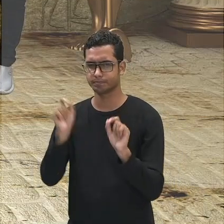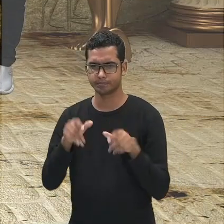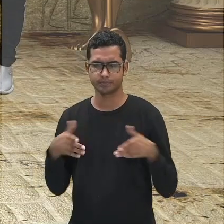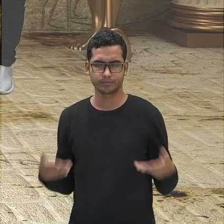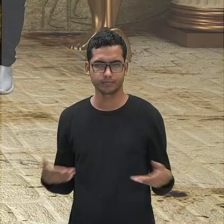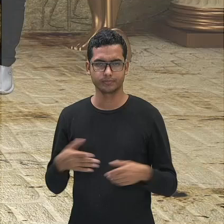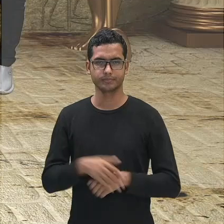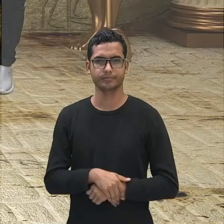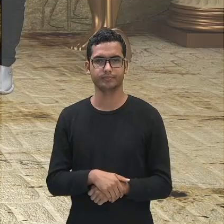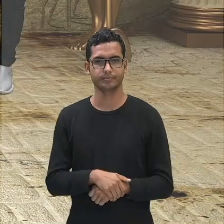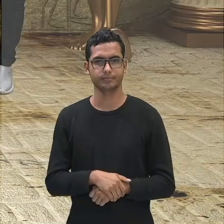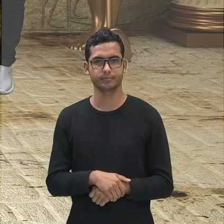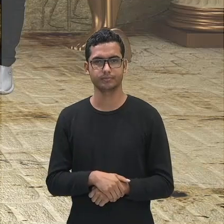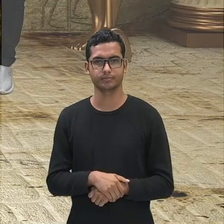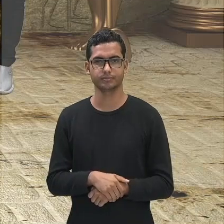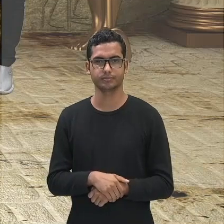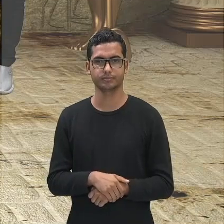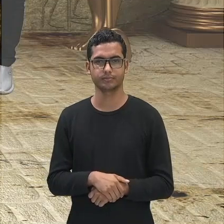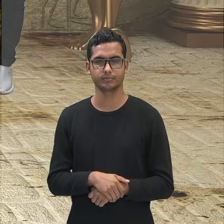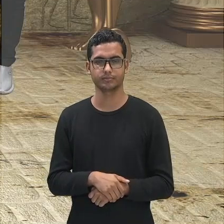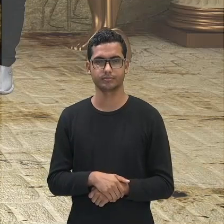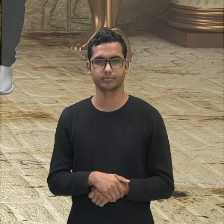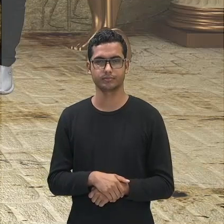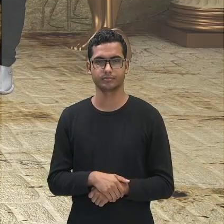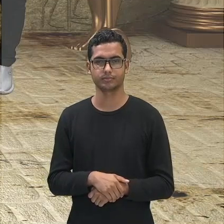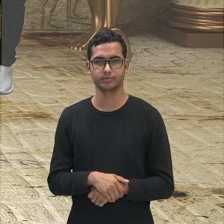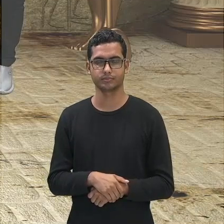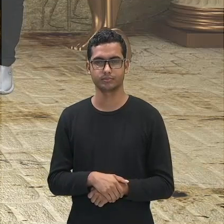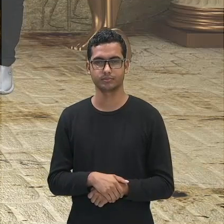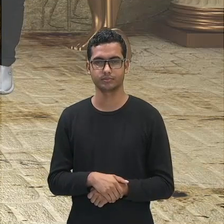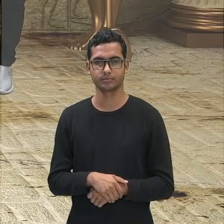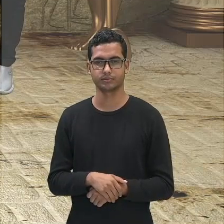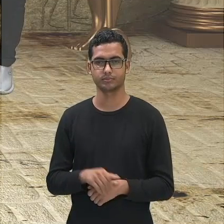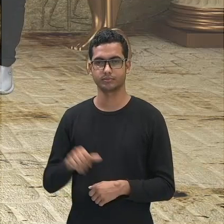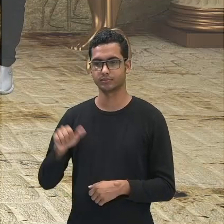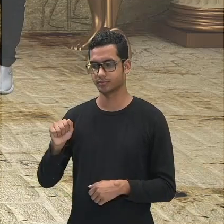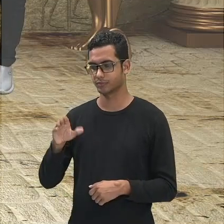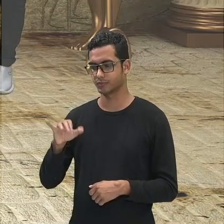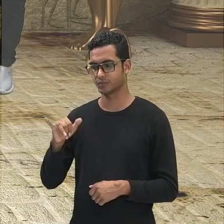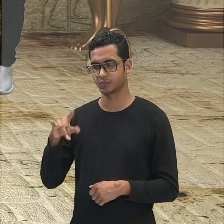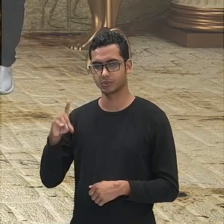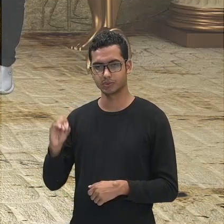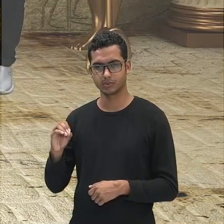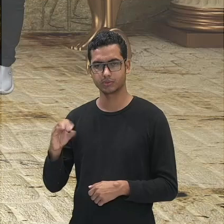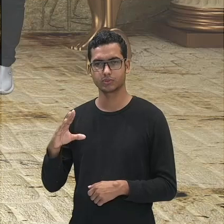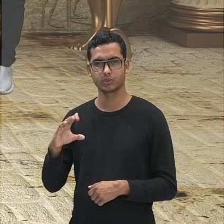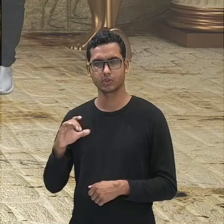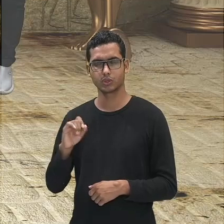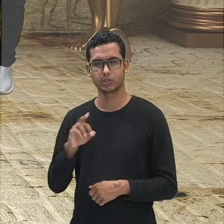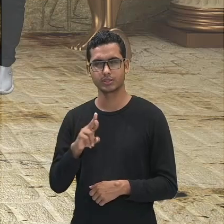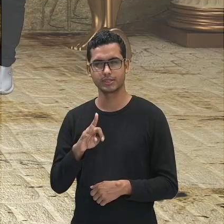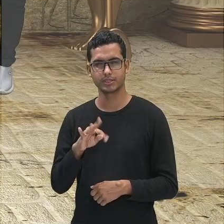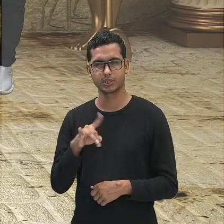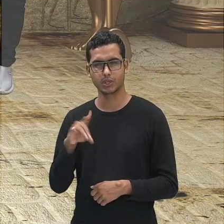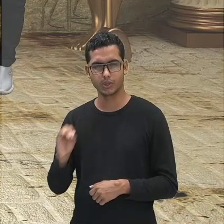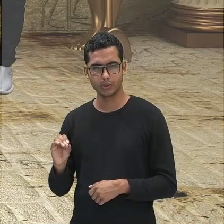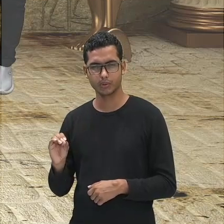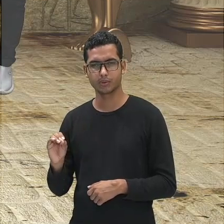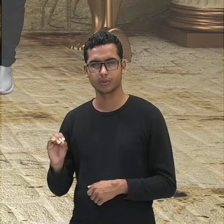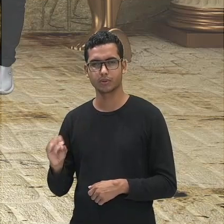Uma mistura de ácido clorídrico com ácido nítrico. Quando ele entra em